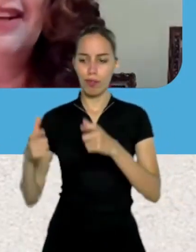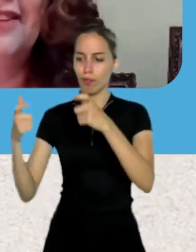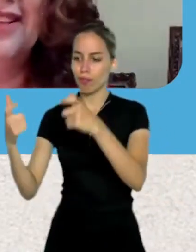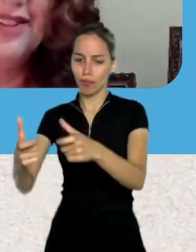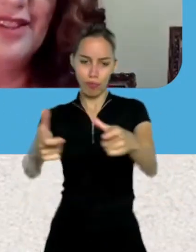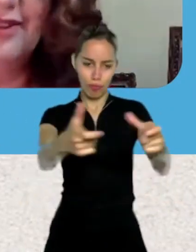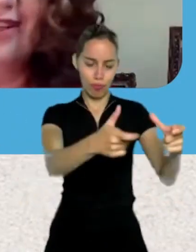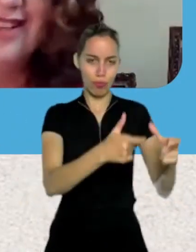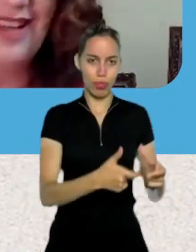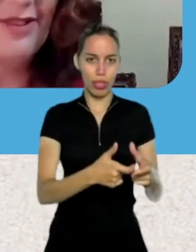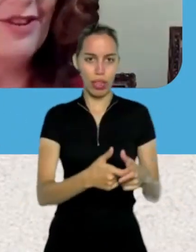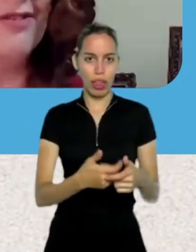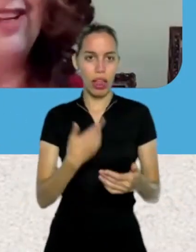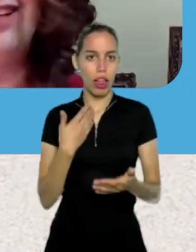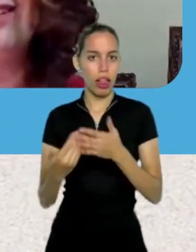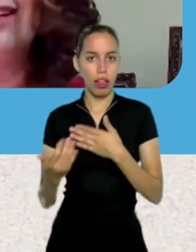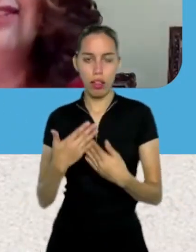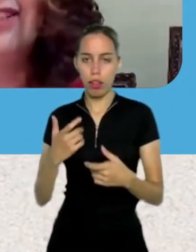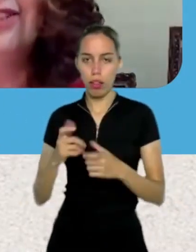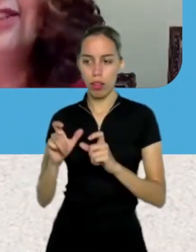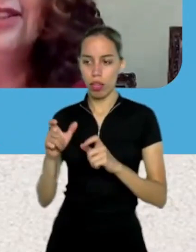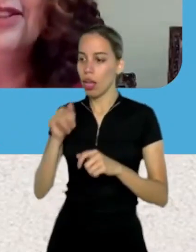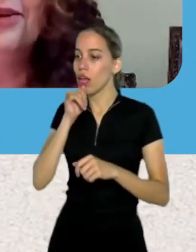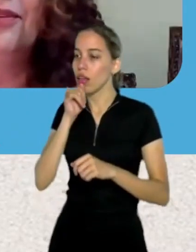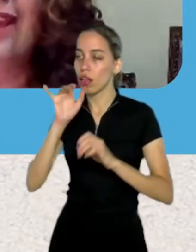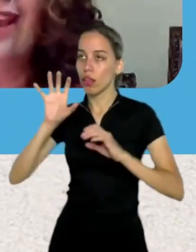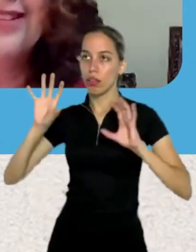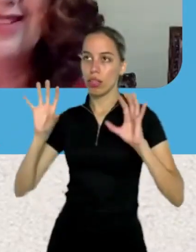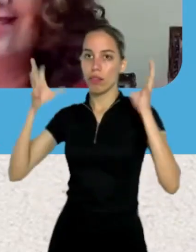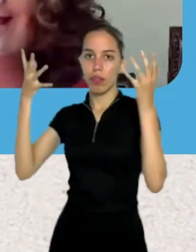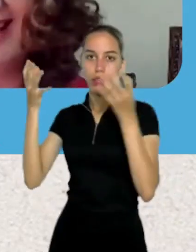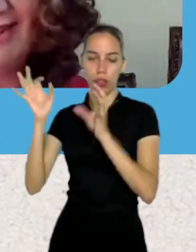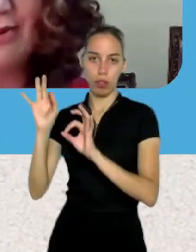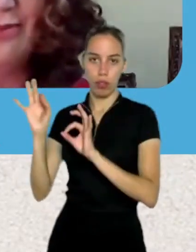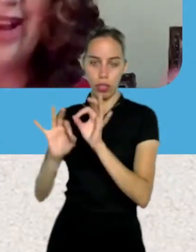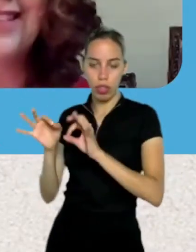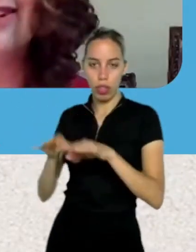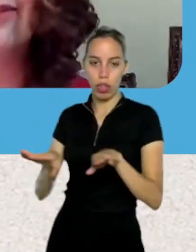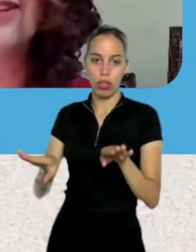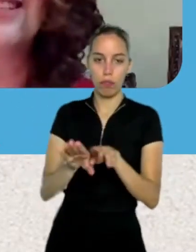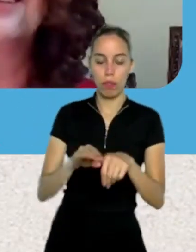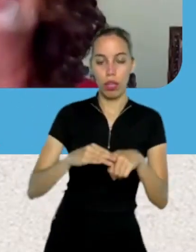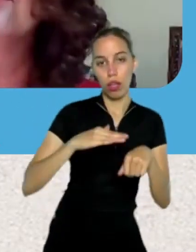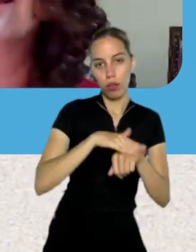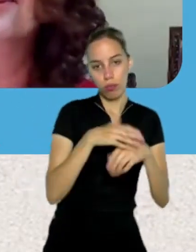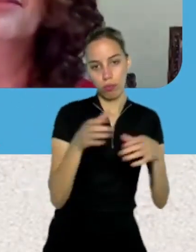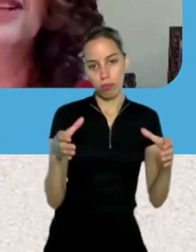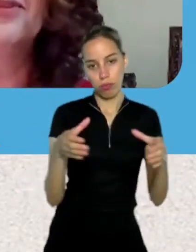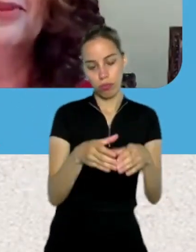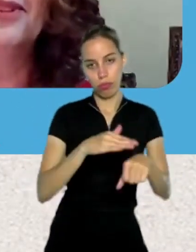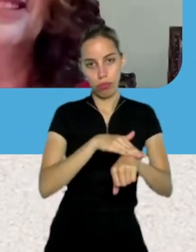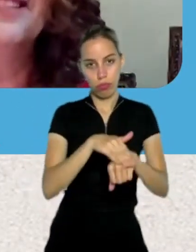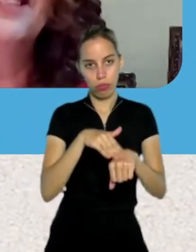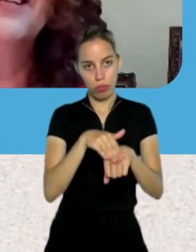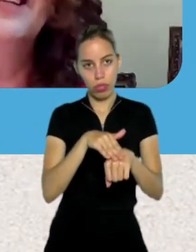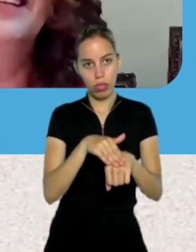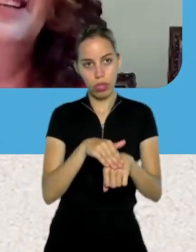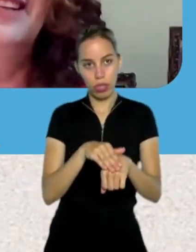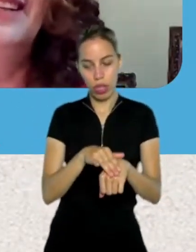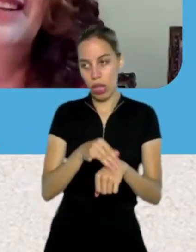Então, através de organização de eventos, através de conversas, né, como essa nossa aqui também, eu faço